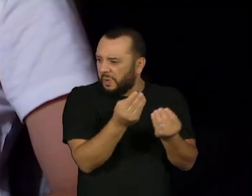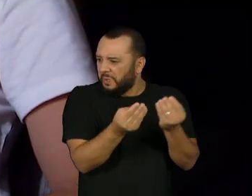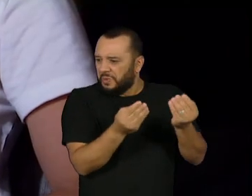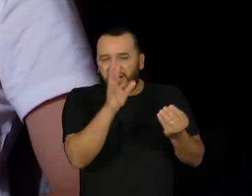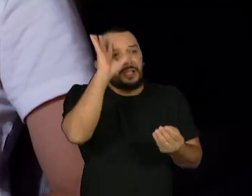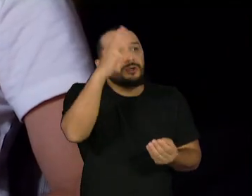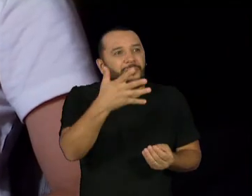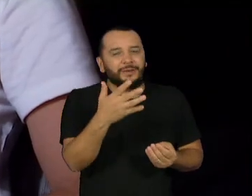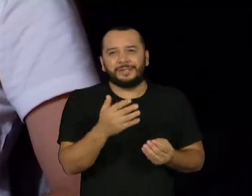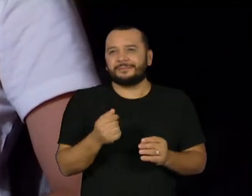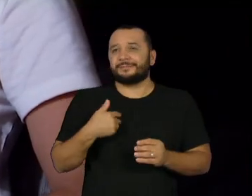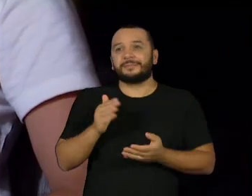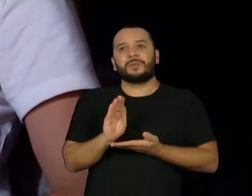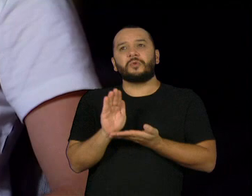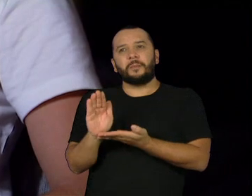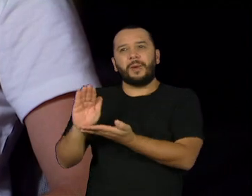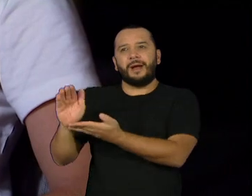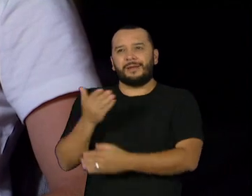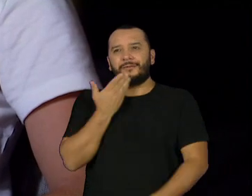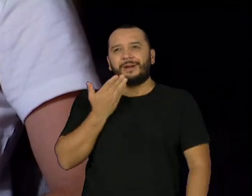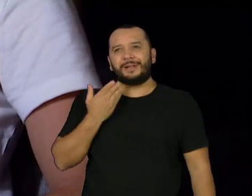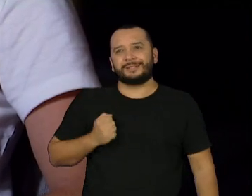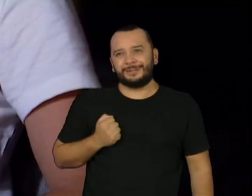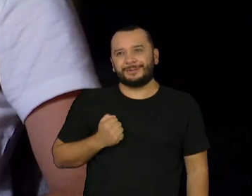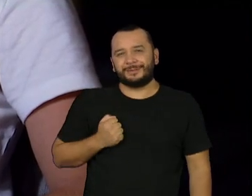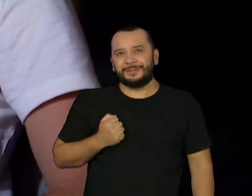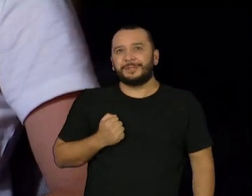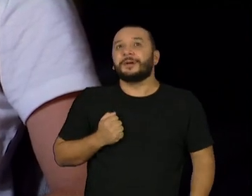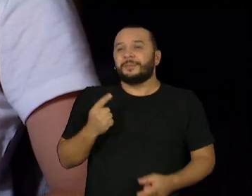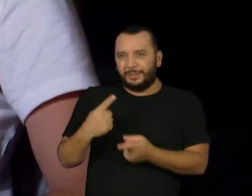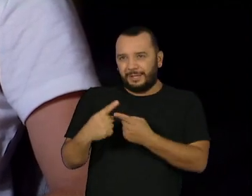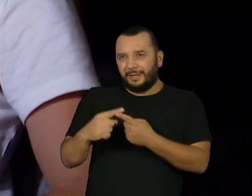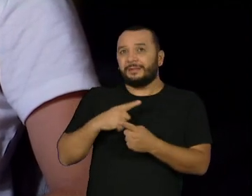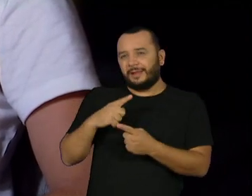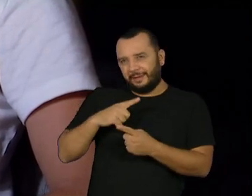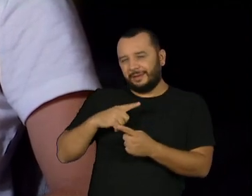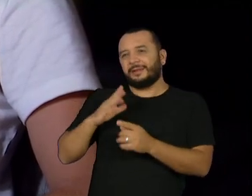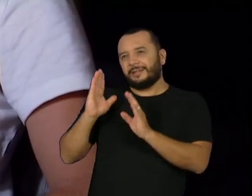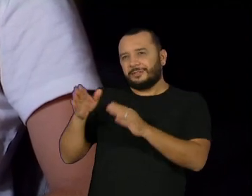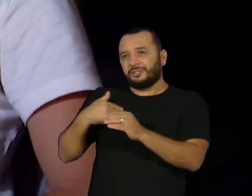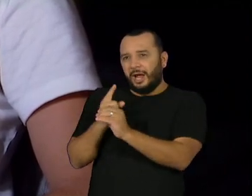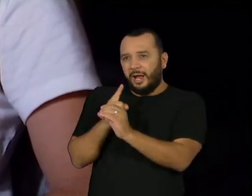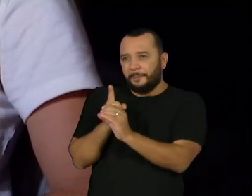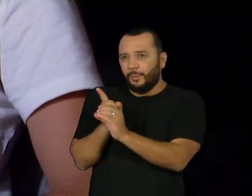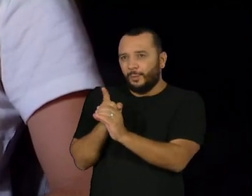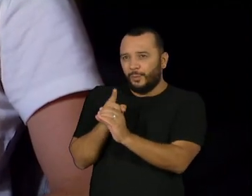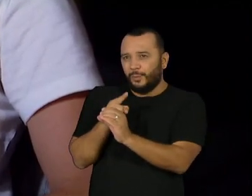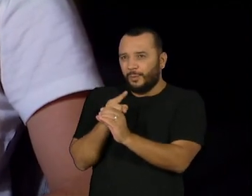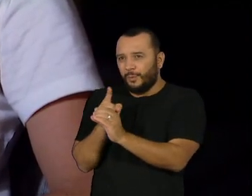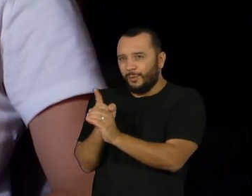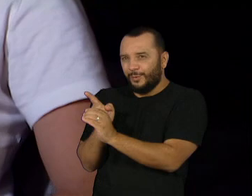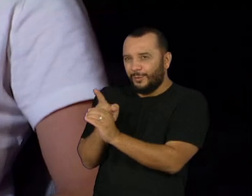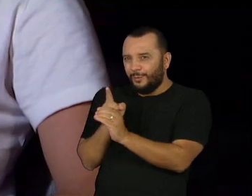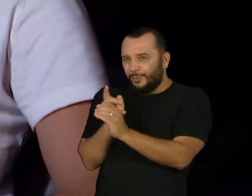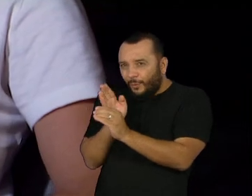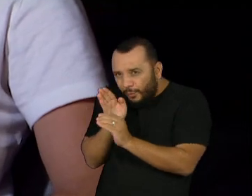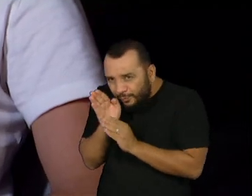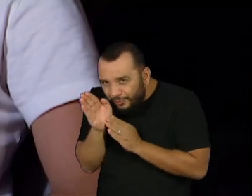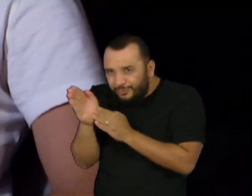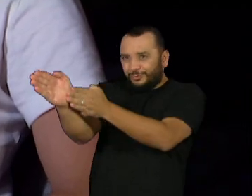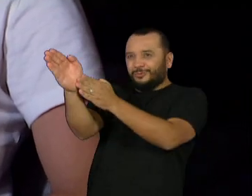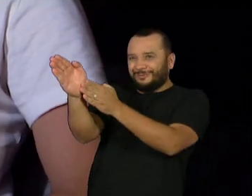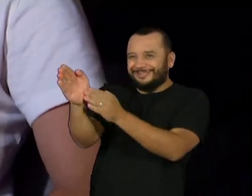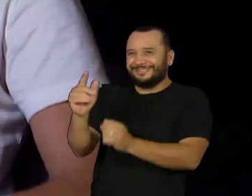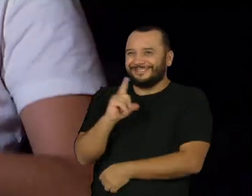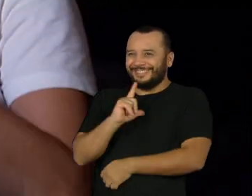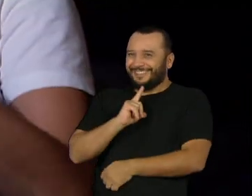No barco é muito fácil, porque a gente tem um rumo. A gente tem uma direção que é muito clara, né? Tem um ponto de chegada.